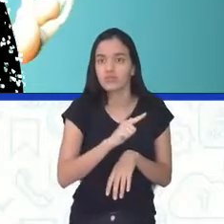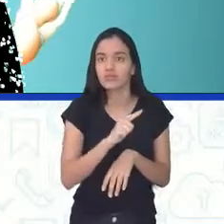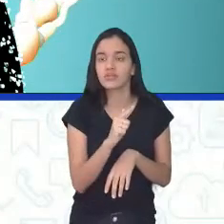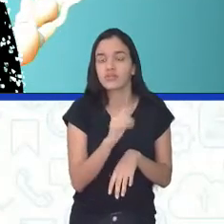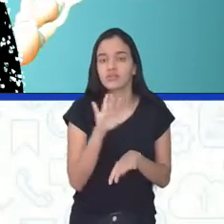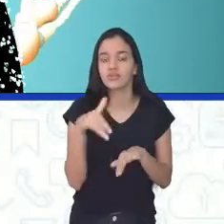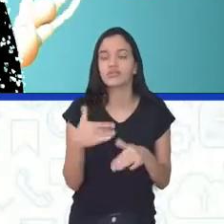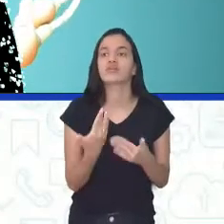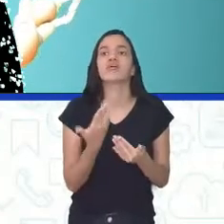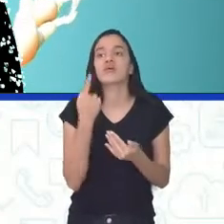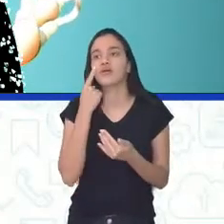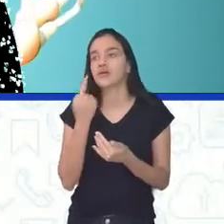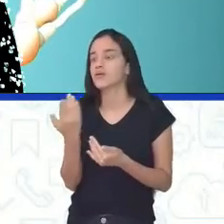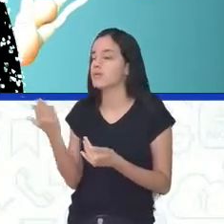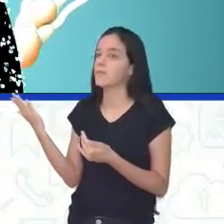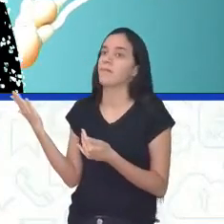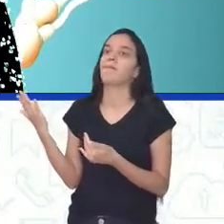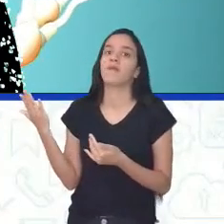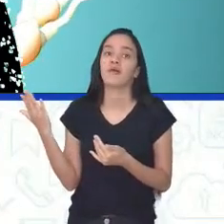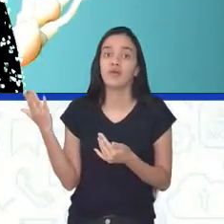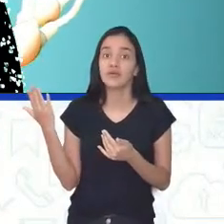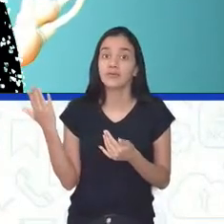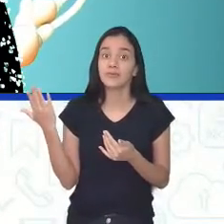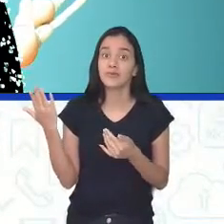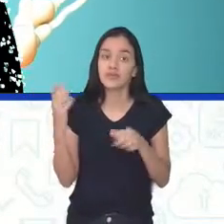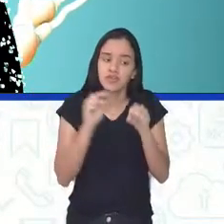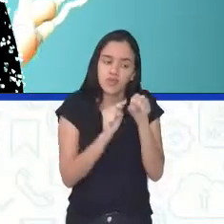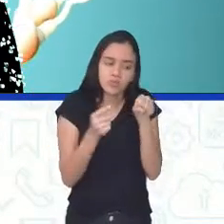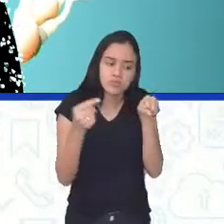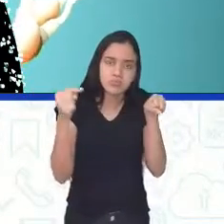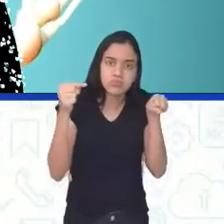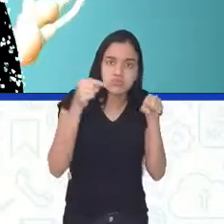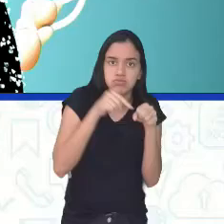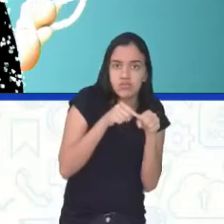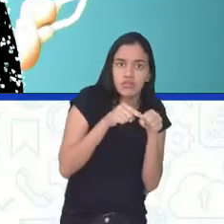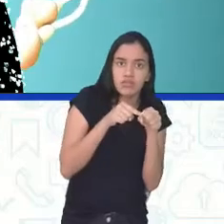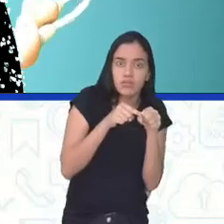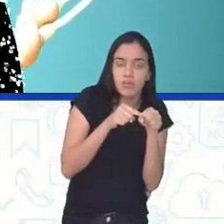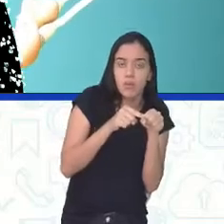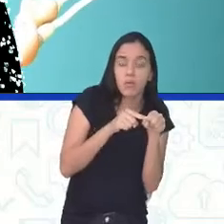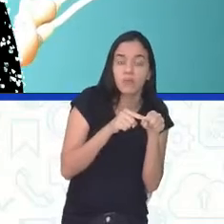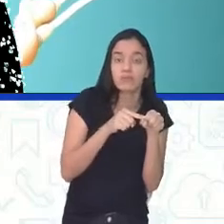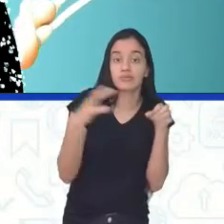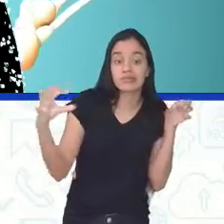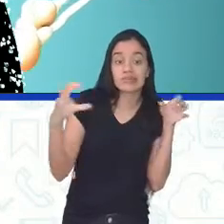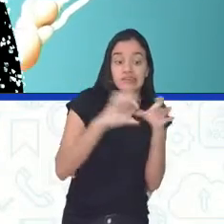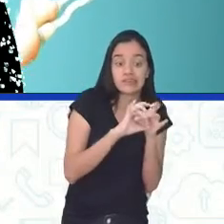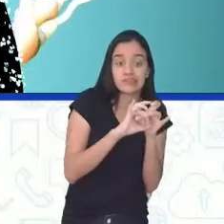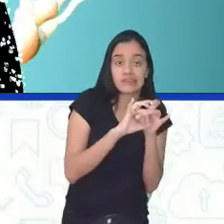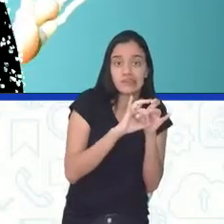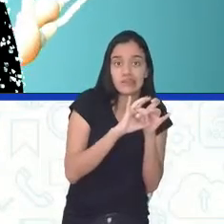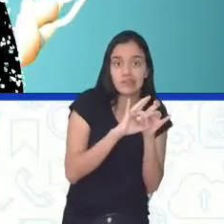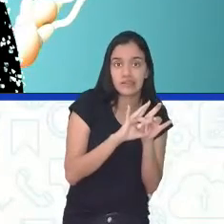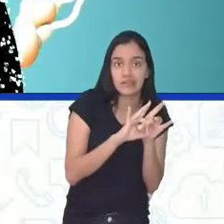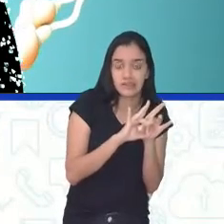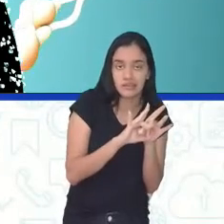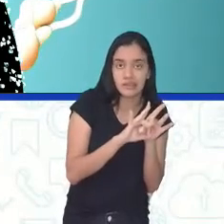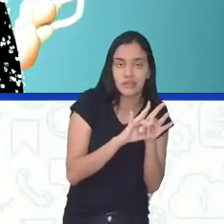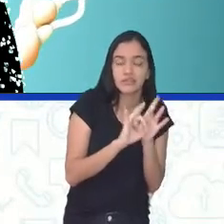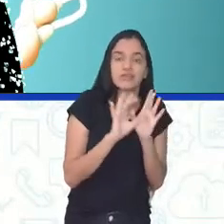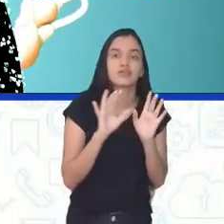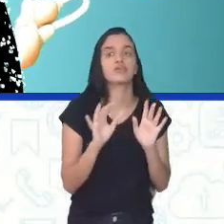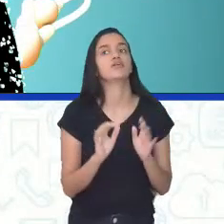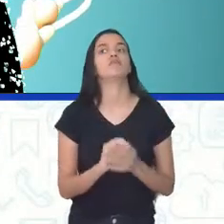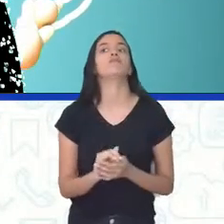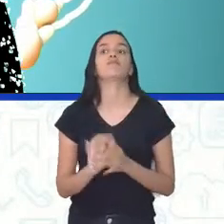outros, na medida que esse espermatozoide entrou, o ovócito ele se blinda. Então, ele não tem mais, não deixa mais nenhum